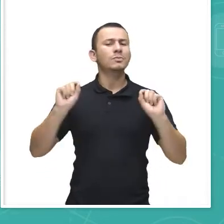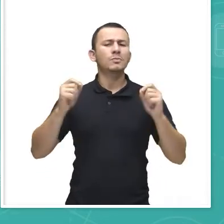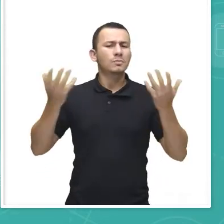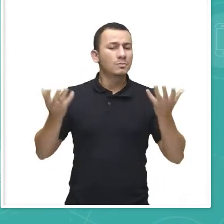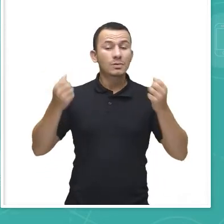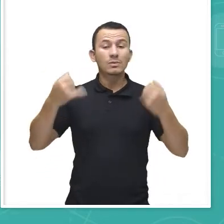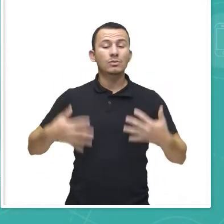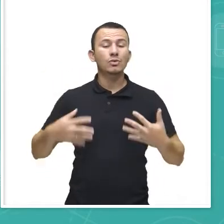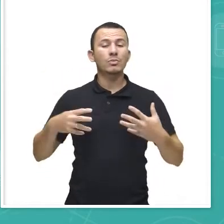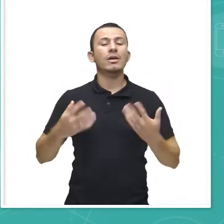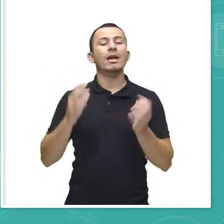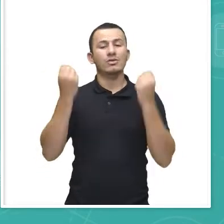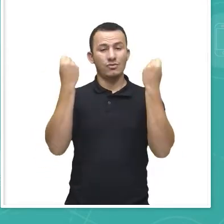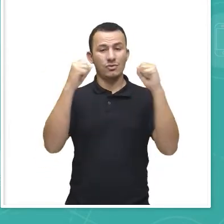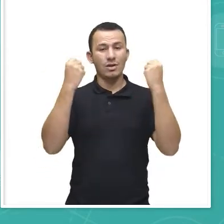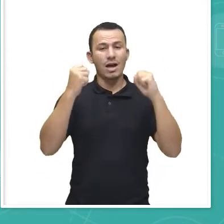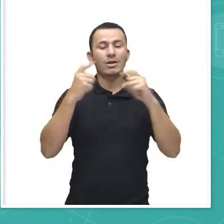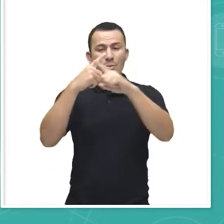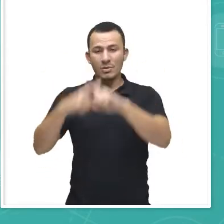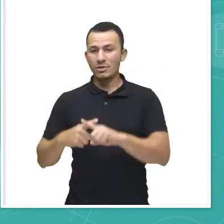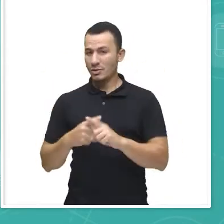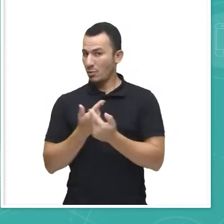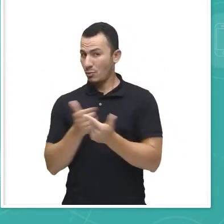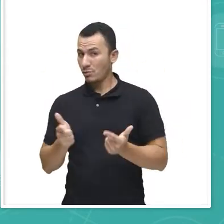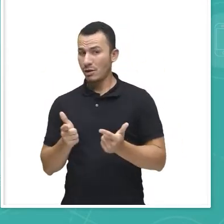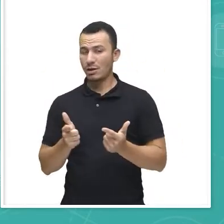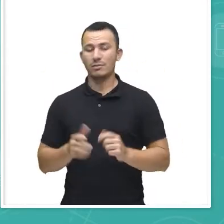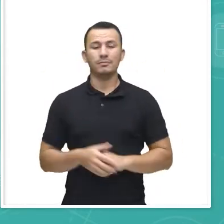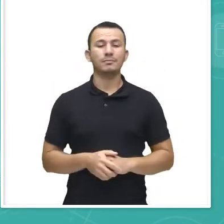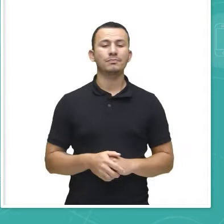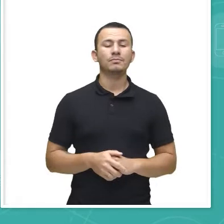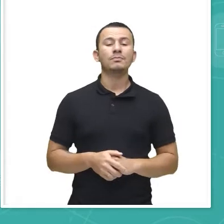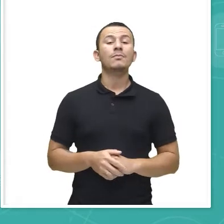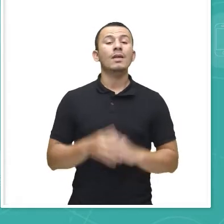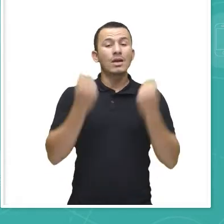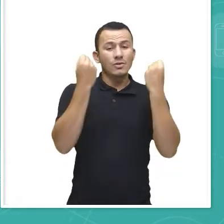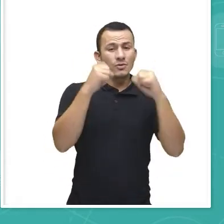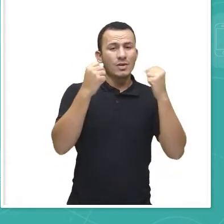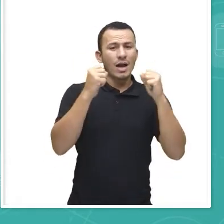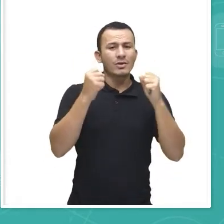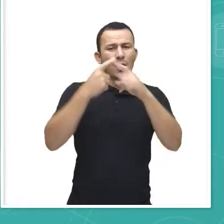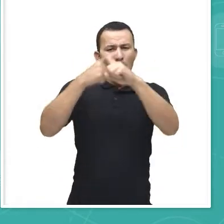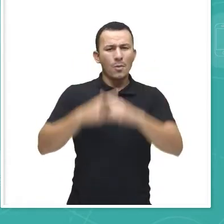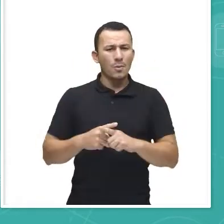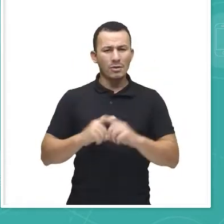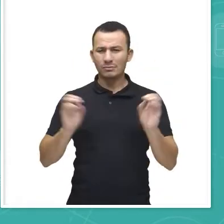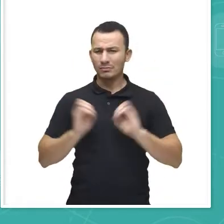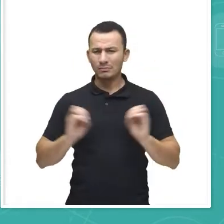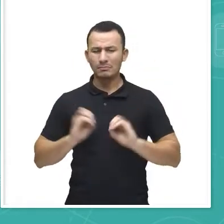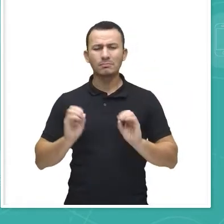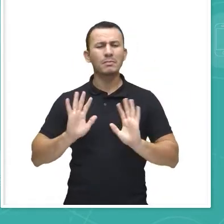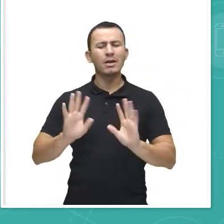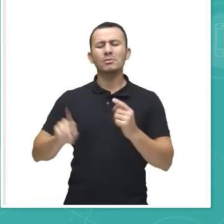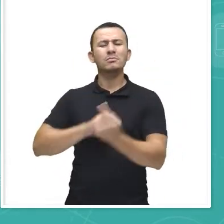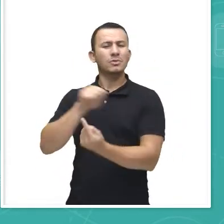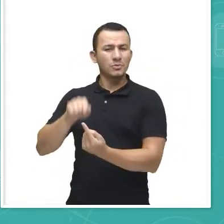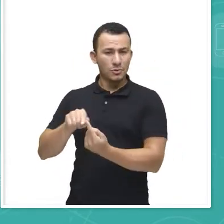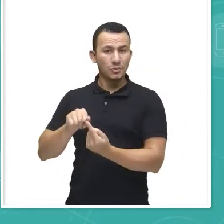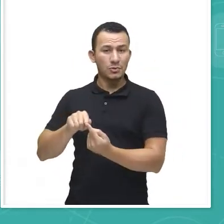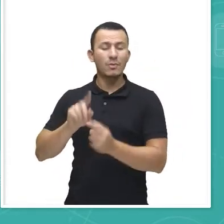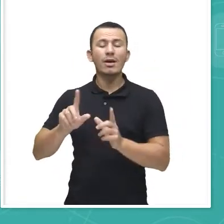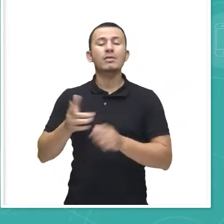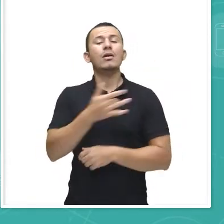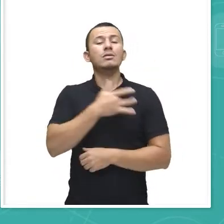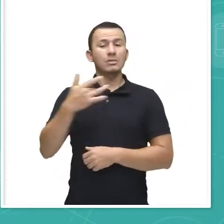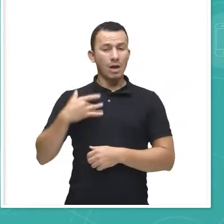não competitivas, tá bom? Então, a ginástica não competitiva é praticada com a finalidade de garantir a